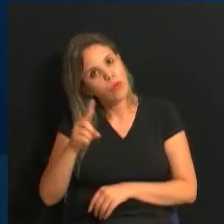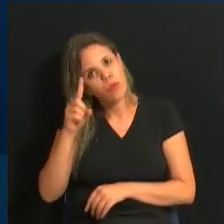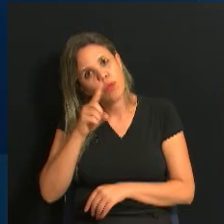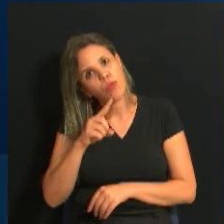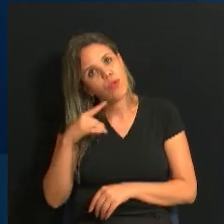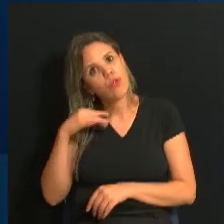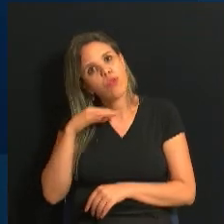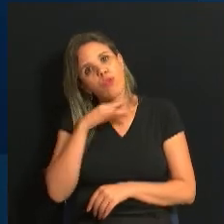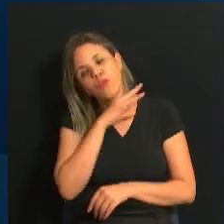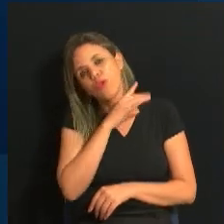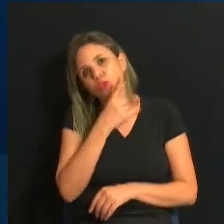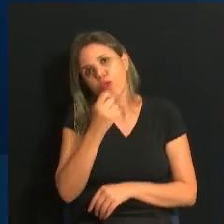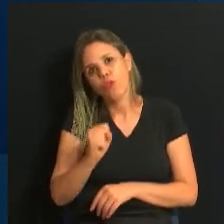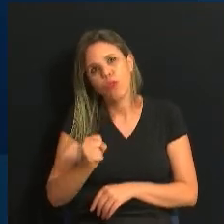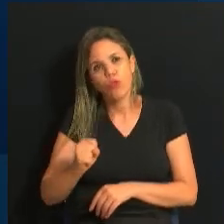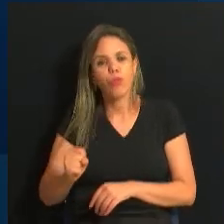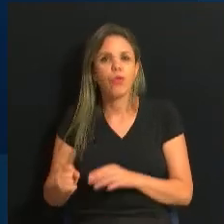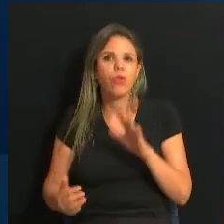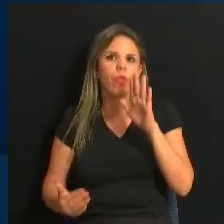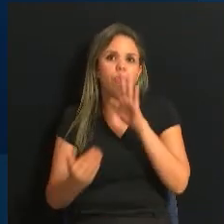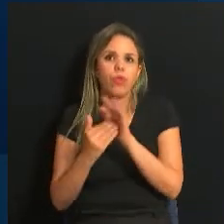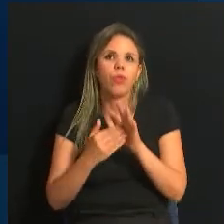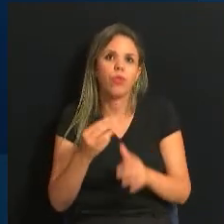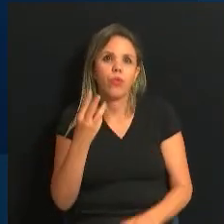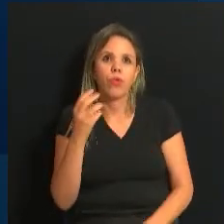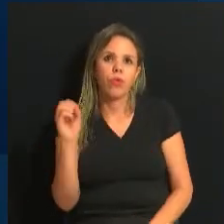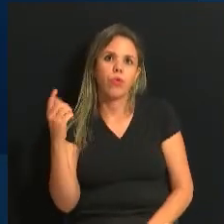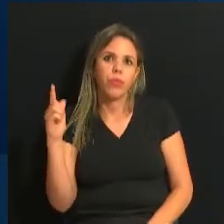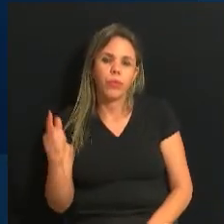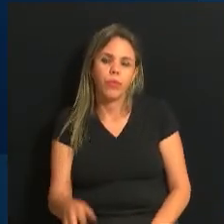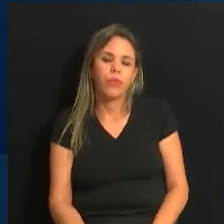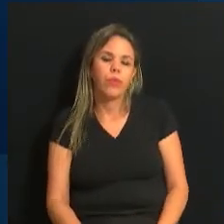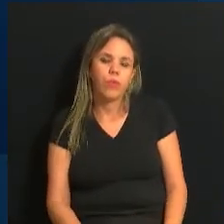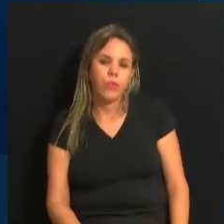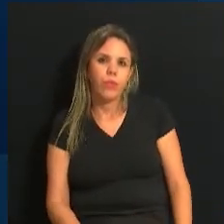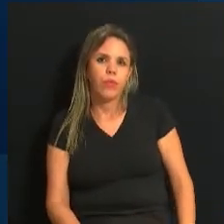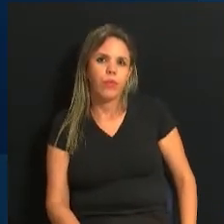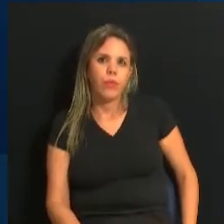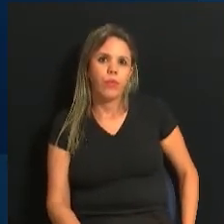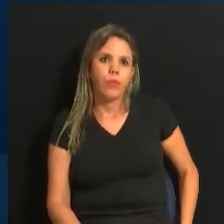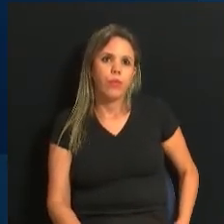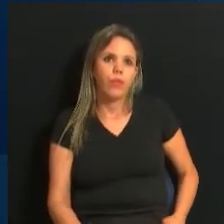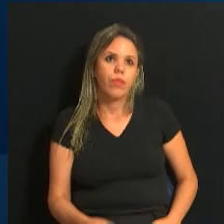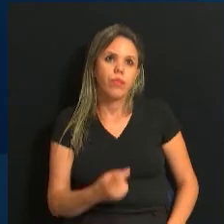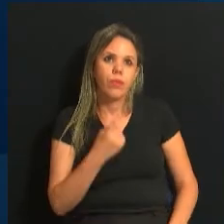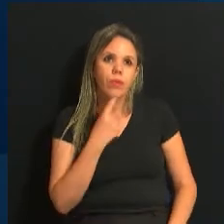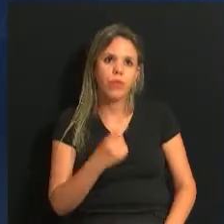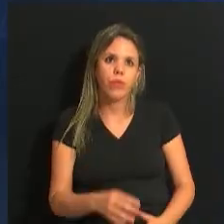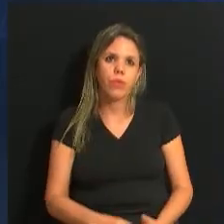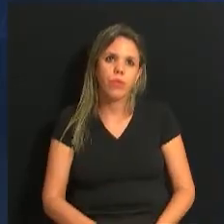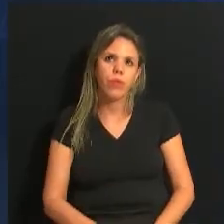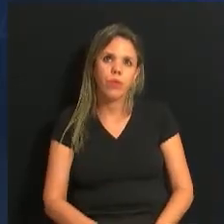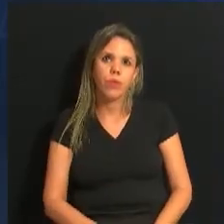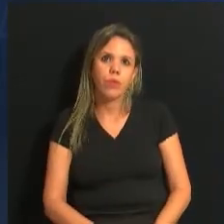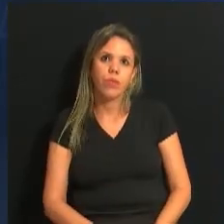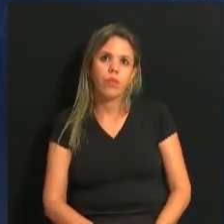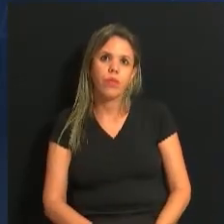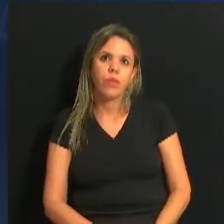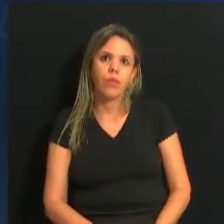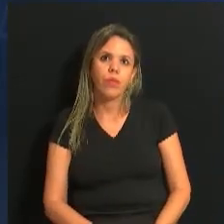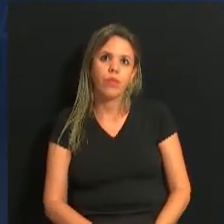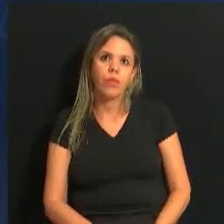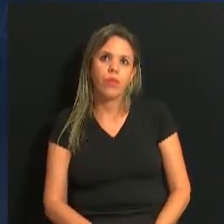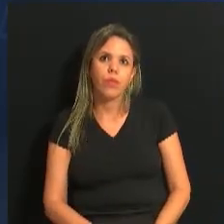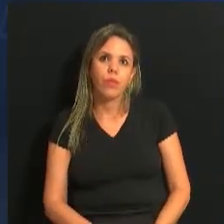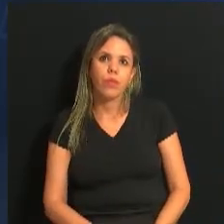quente, mínima de 18 e máxima de 30 graus aqui na cidade de Campinas. E